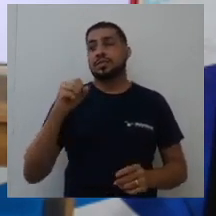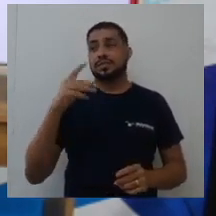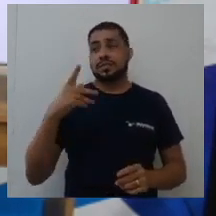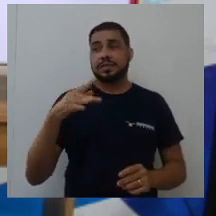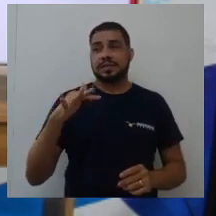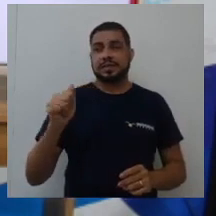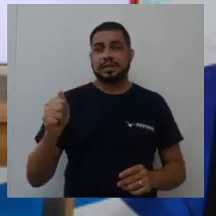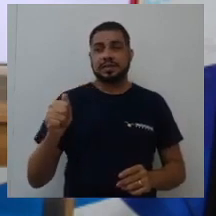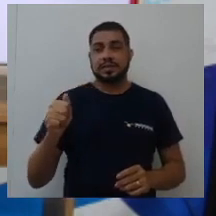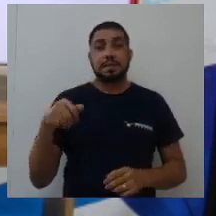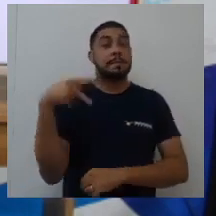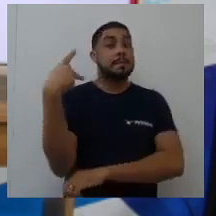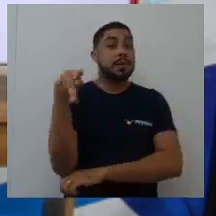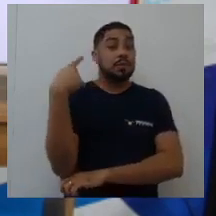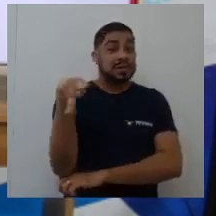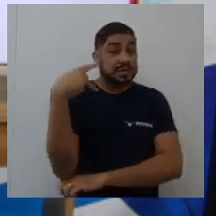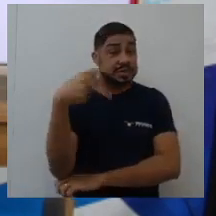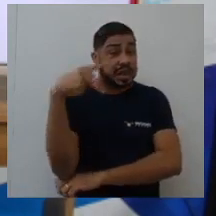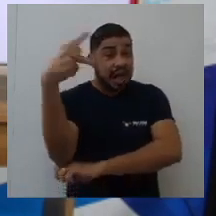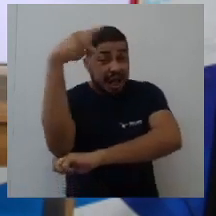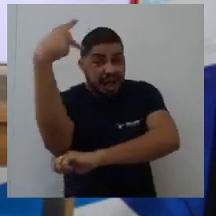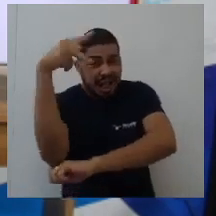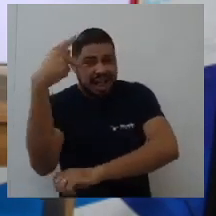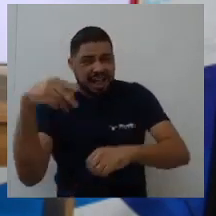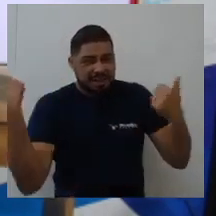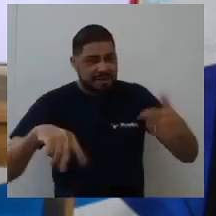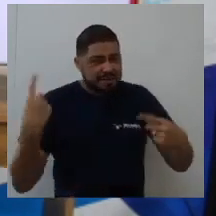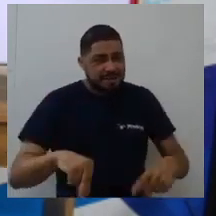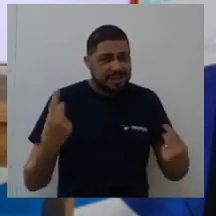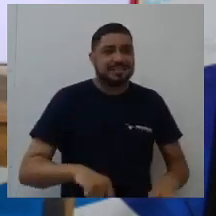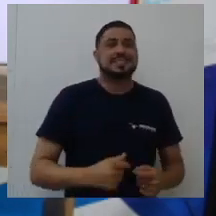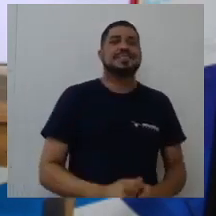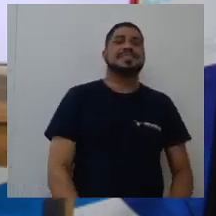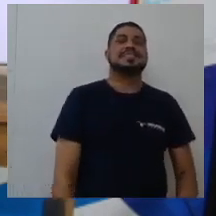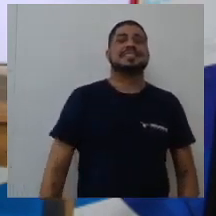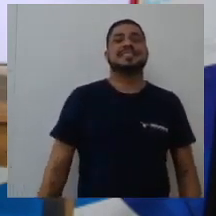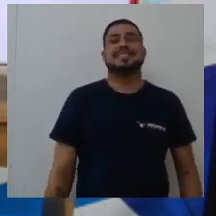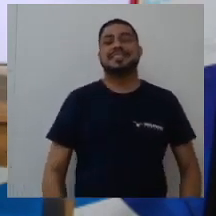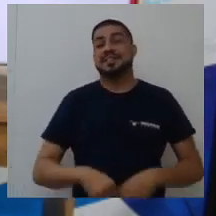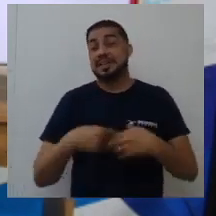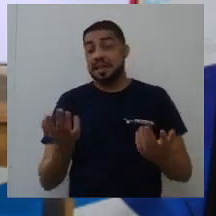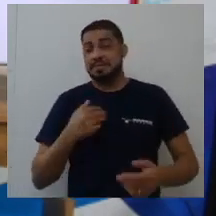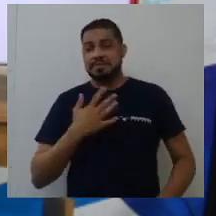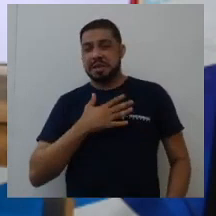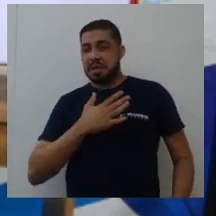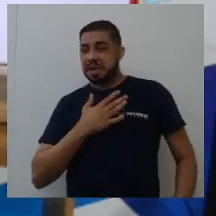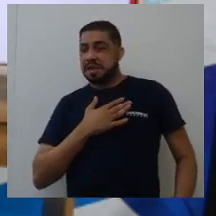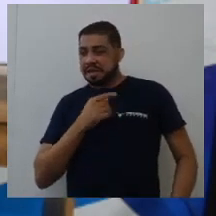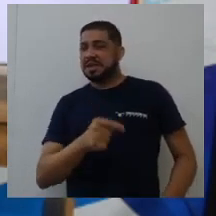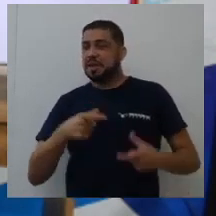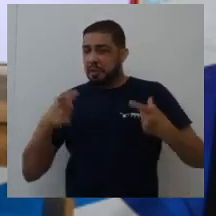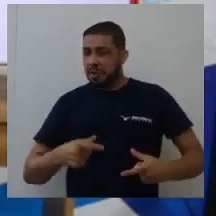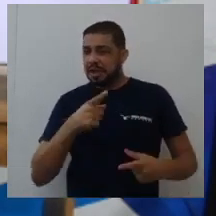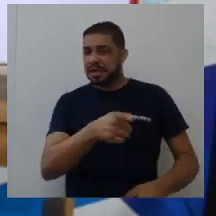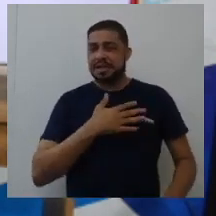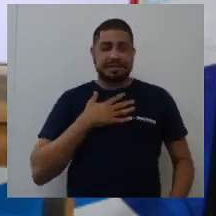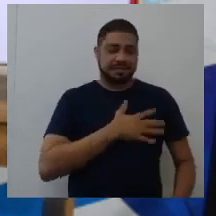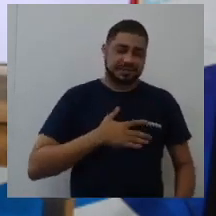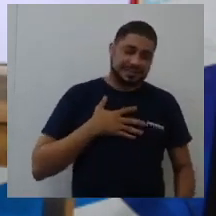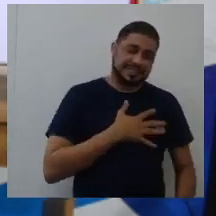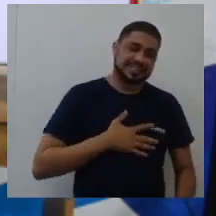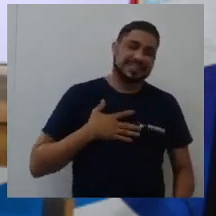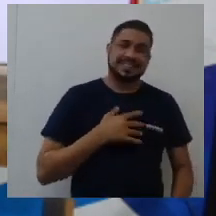Célia, agora, ó, de Paulista, meu irmão. Massa, velho. Olha lá. Aí, a minha terra aí, cara. Gostei. Olha